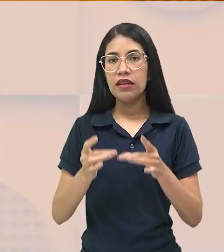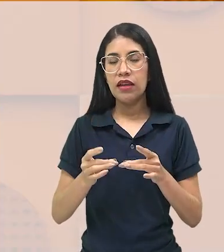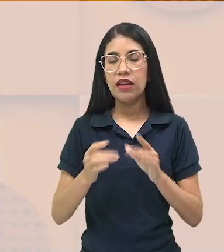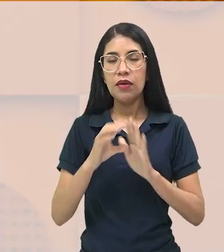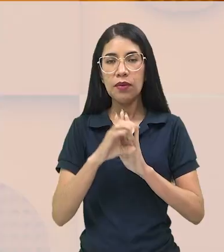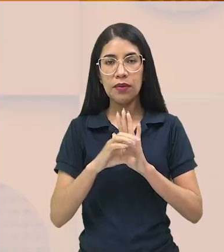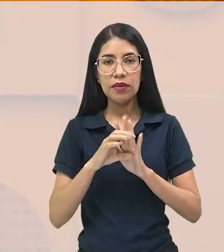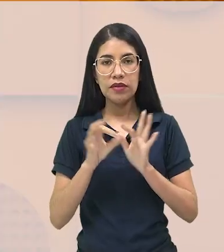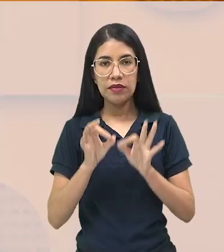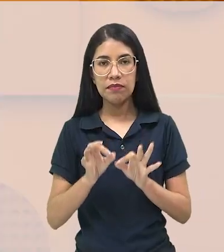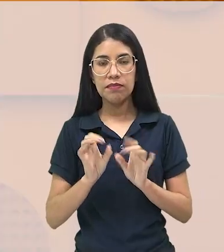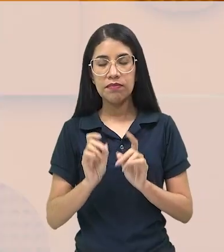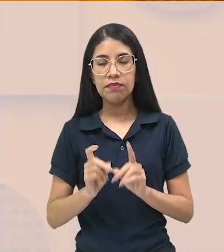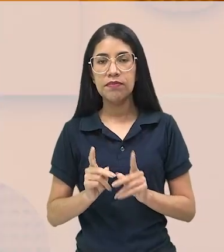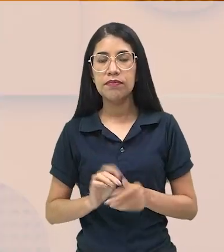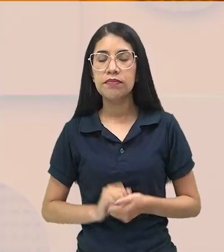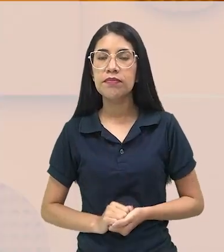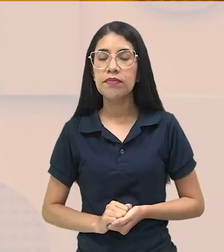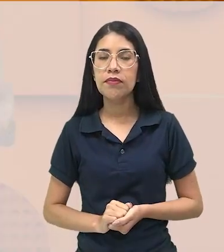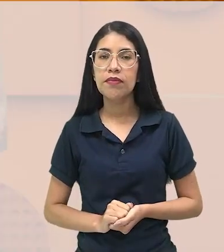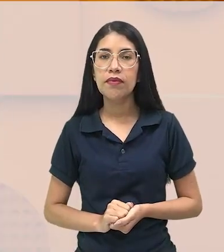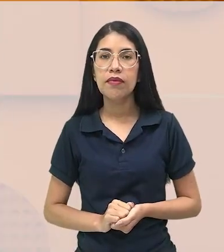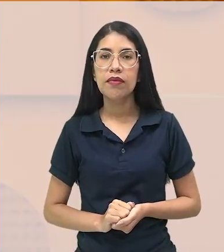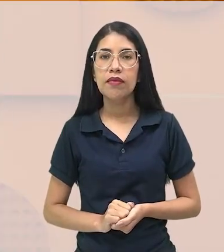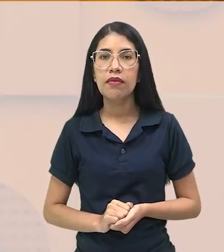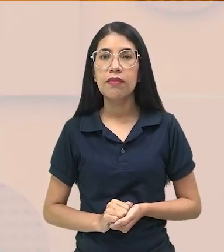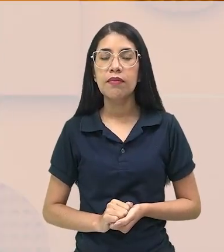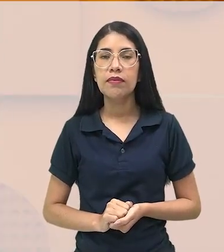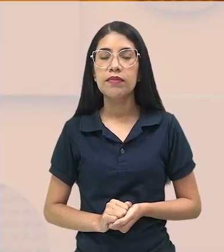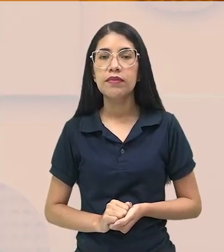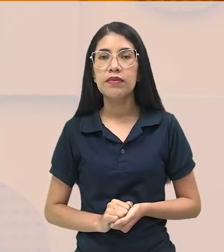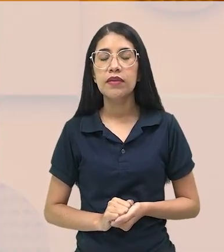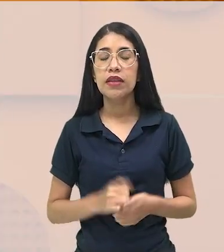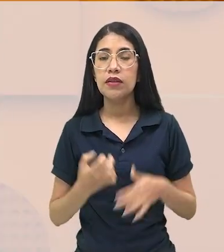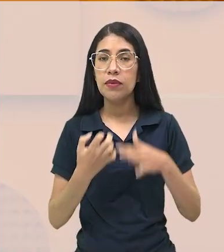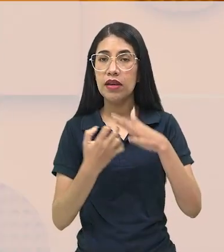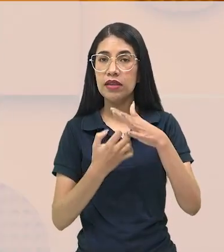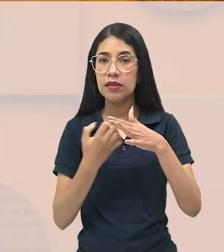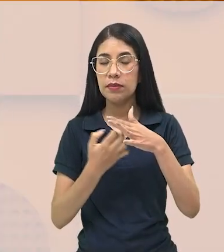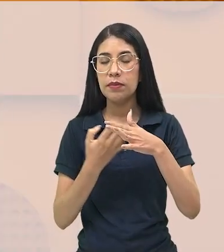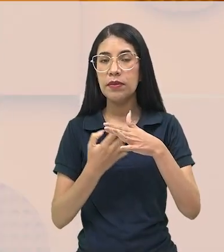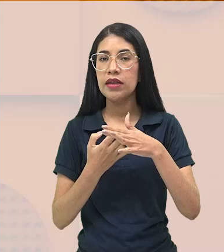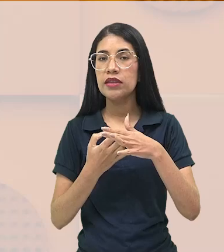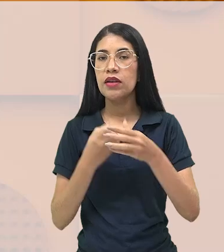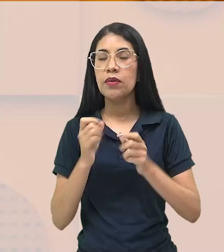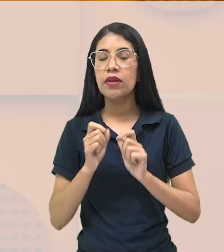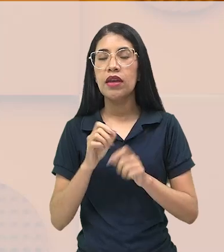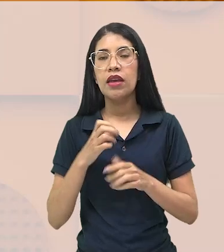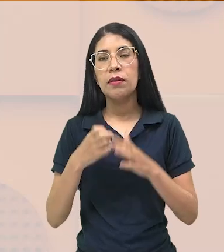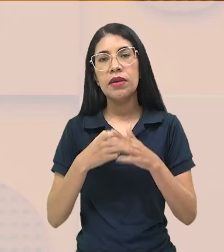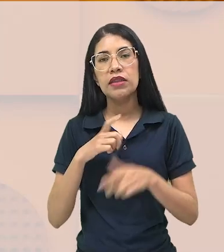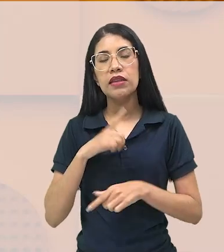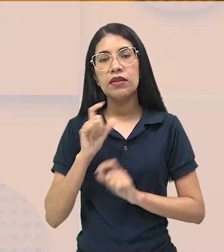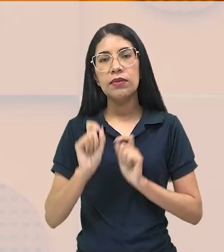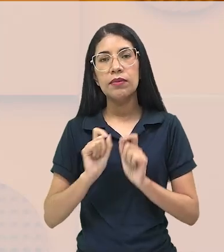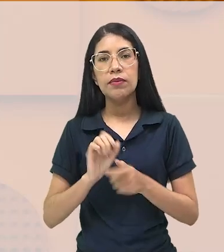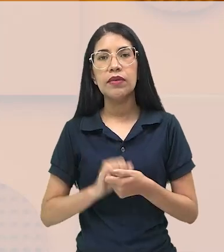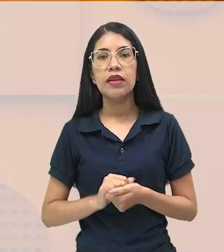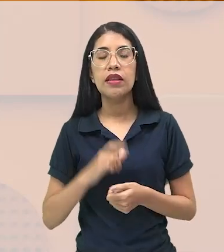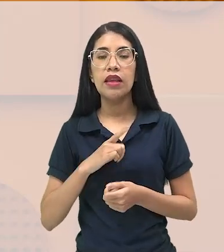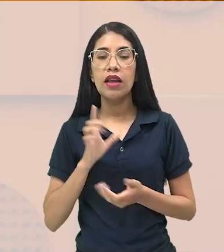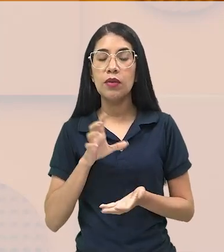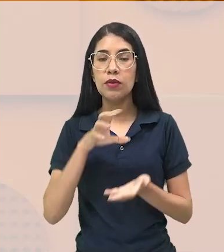na definição para a gente anotar, tá? Vamos lá. Olha, a gente considera empresas transnacionais como sendo aquelas empresas que